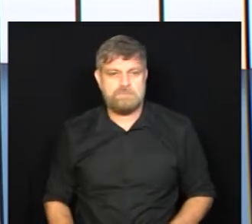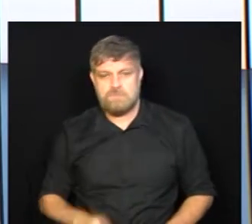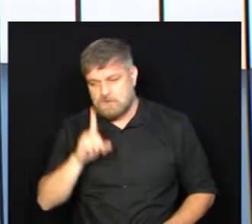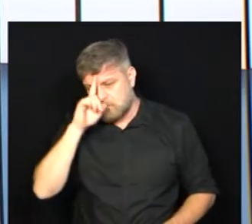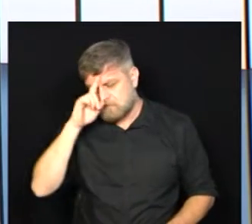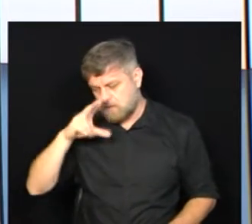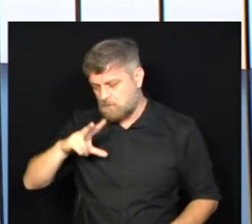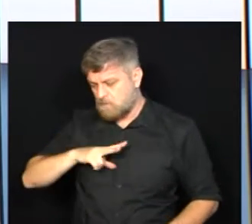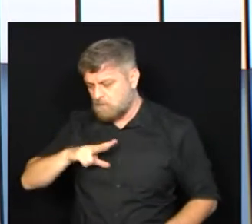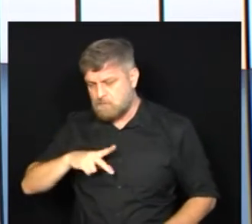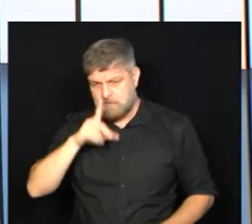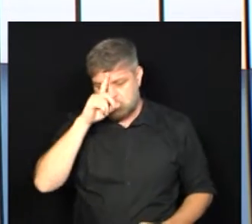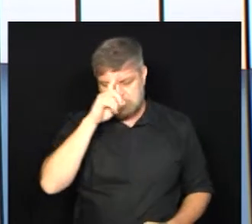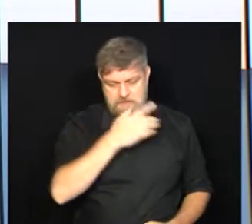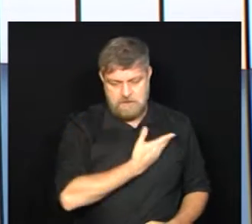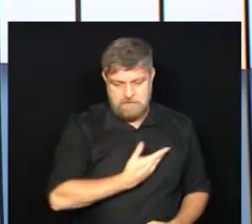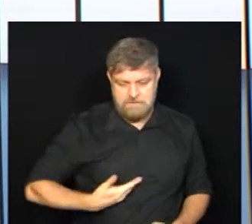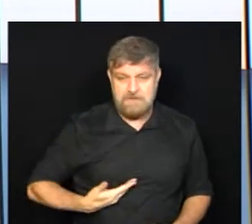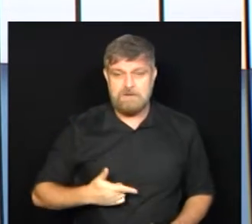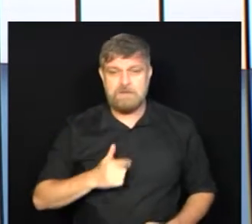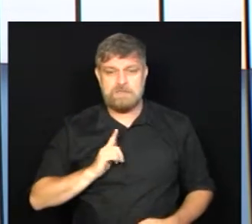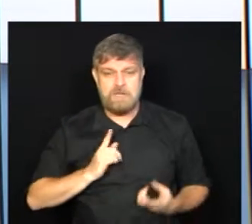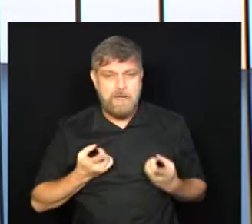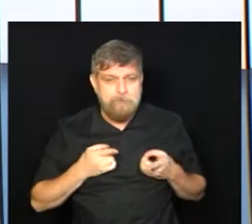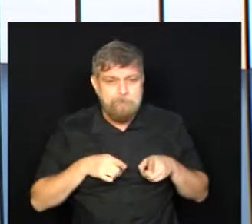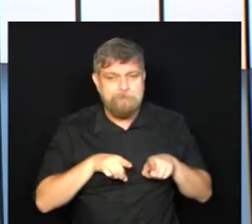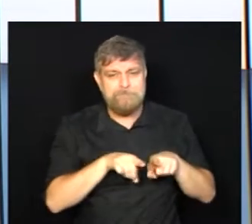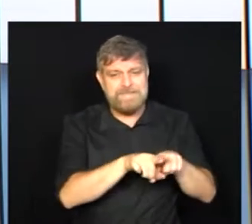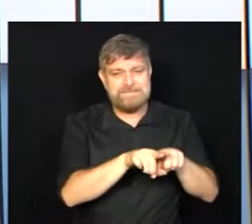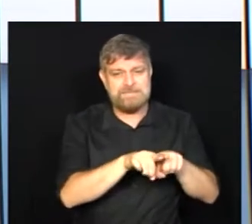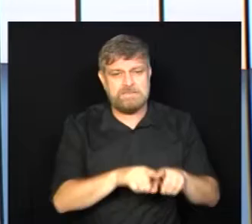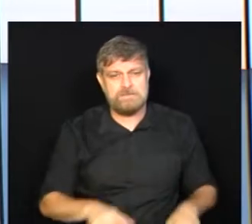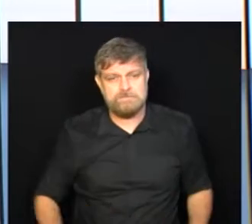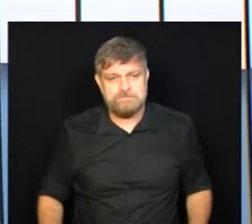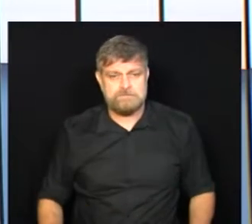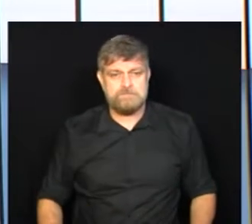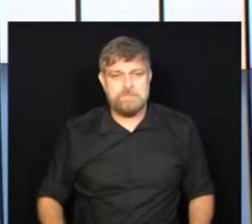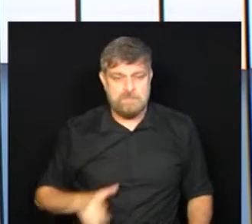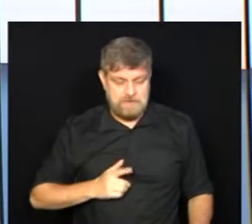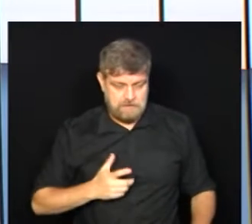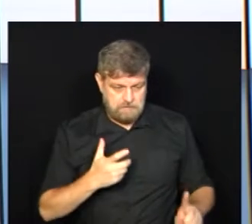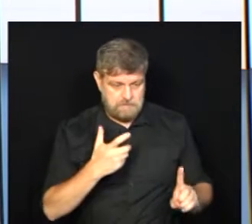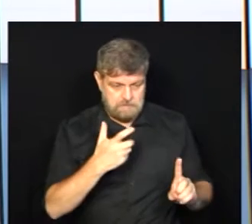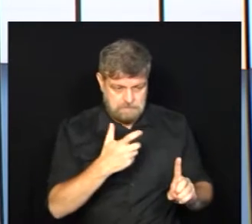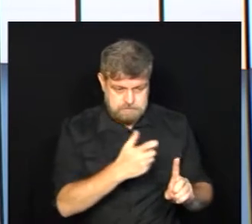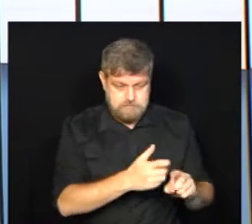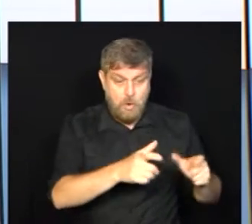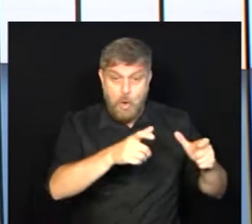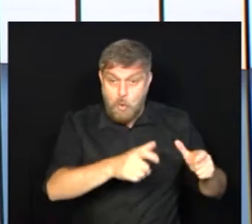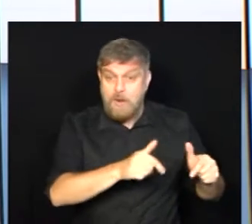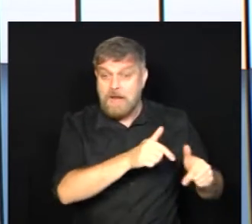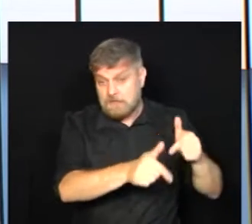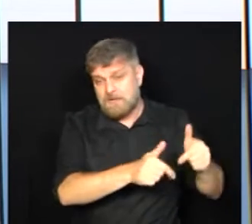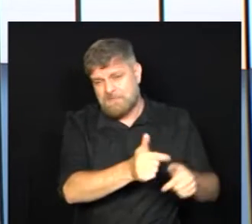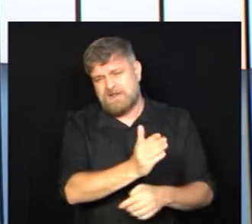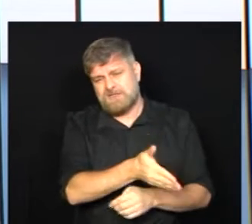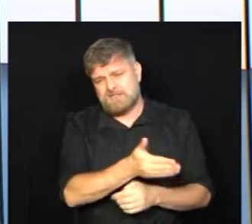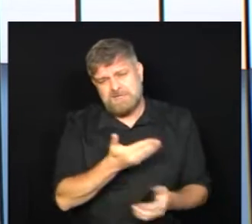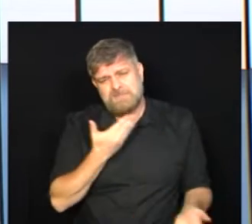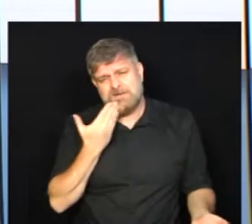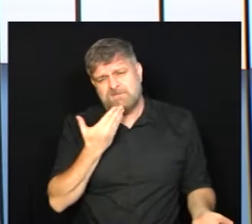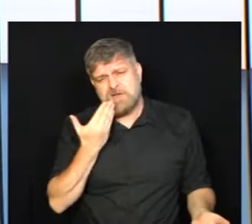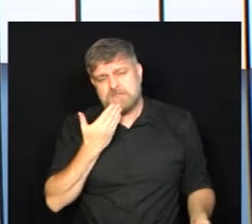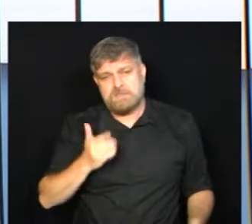gente tem aqueles hospitais que têm a parceria com a prefeitura, então eles vão tomar nos locais de trabalho, e